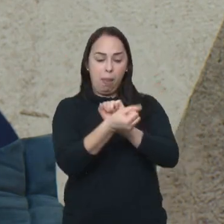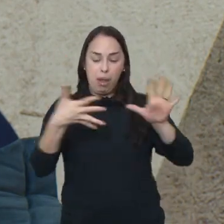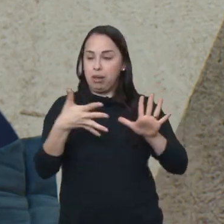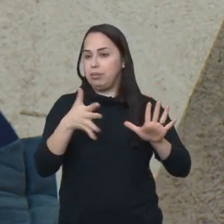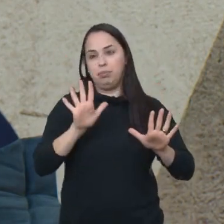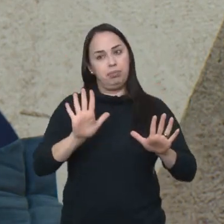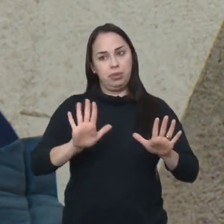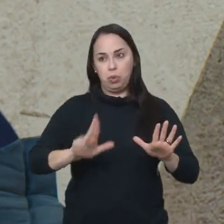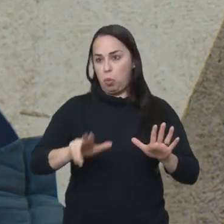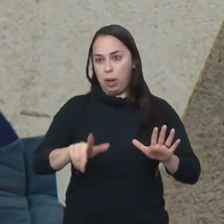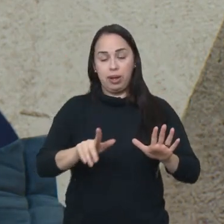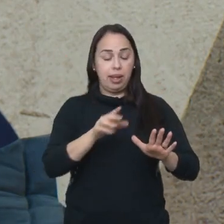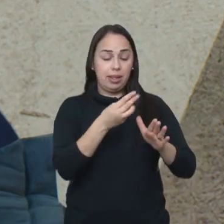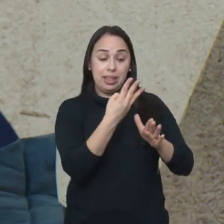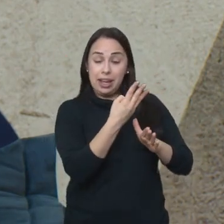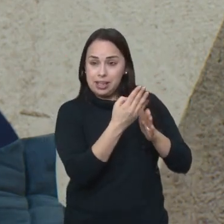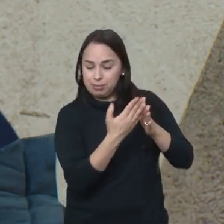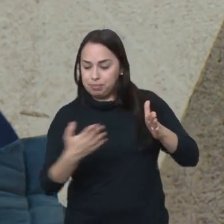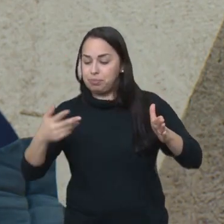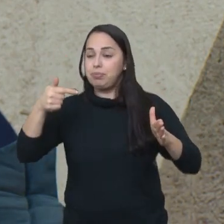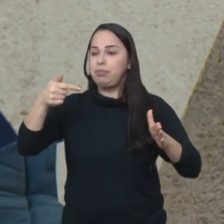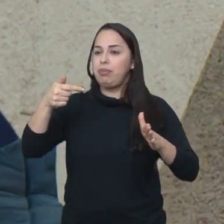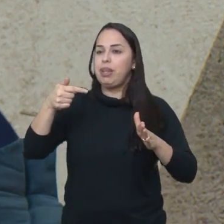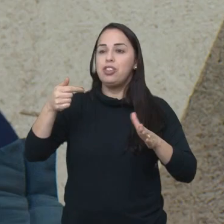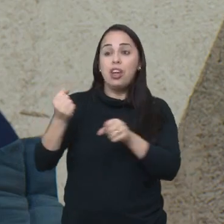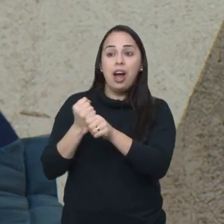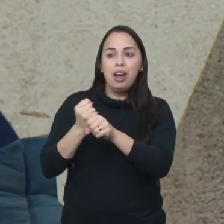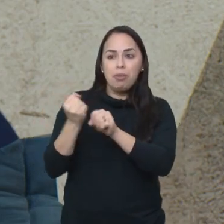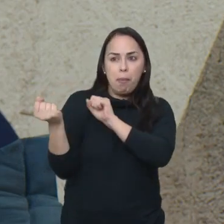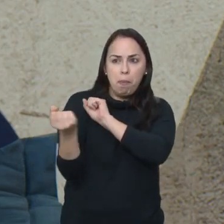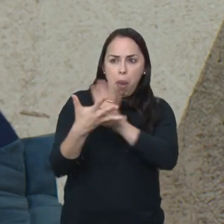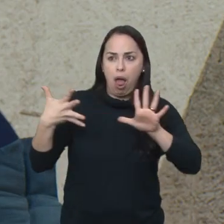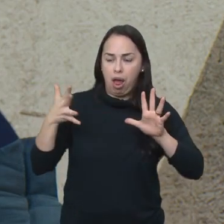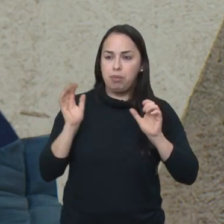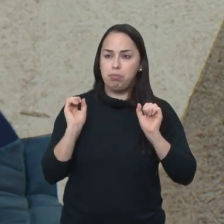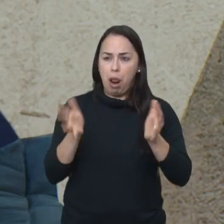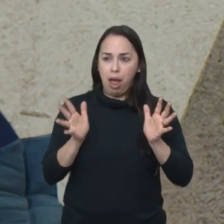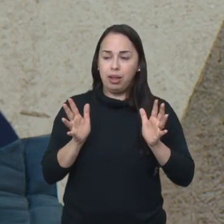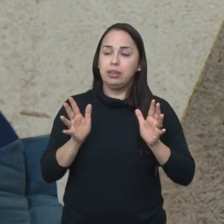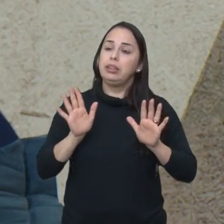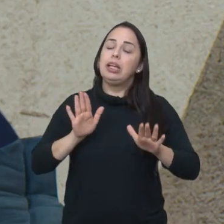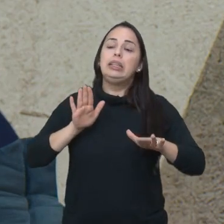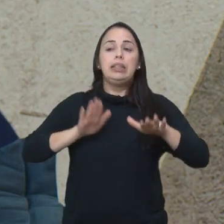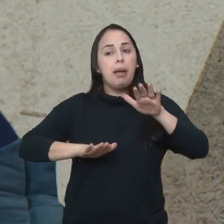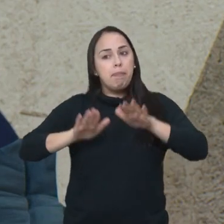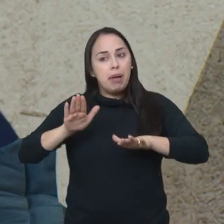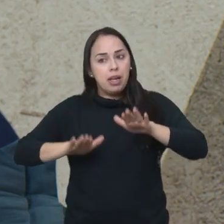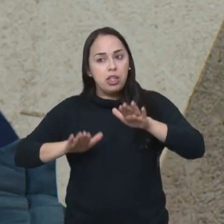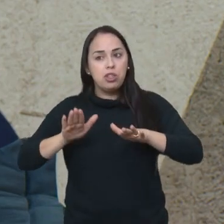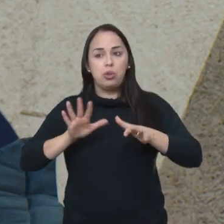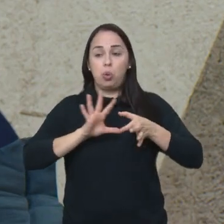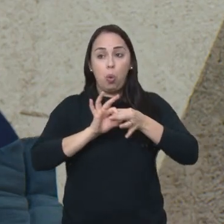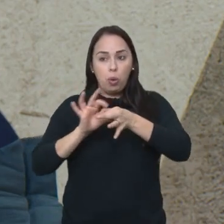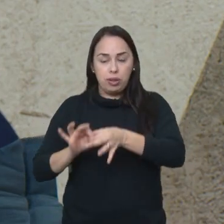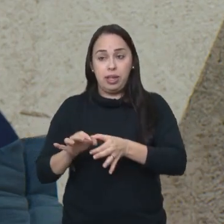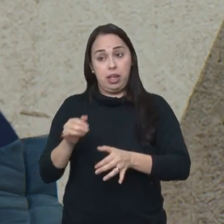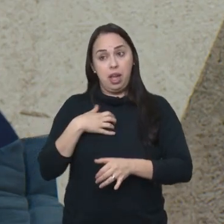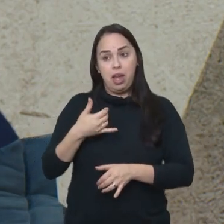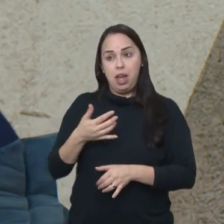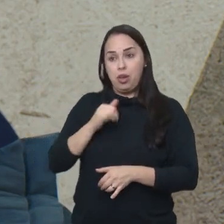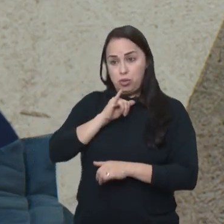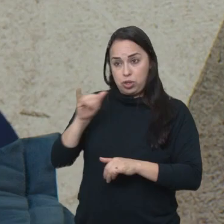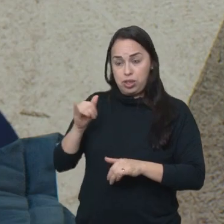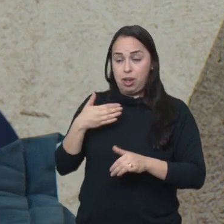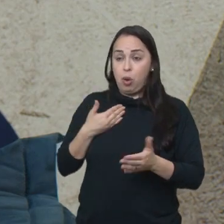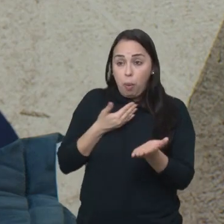não, vai demorar de 3 a 7 anos no mínimo para ela adquirir fluência e depende do contexto, né?